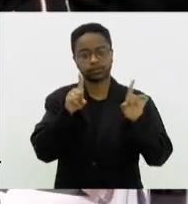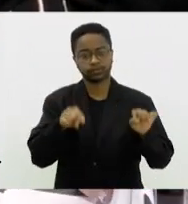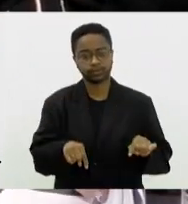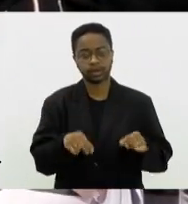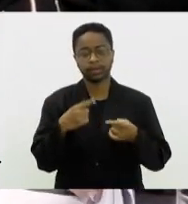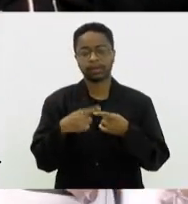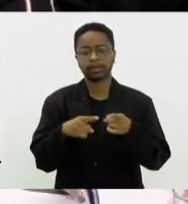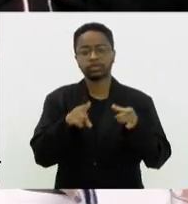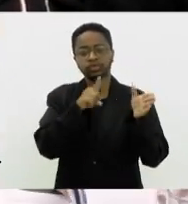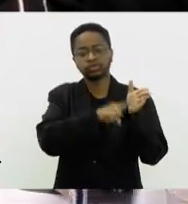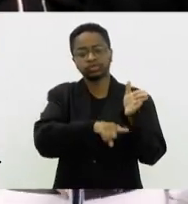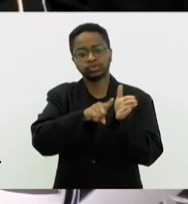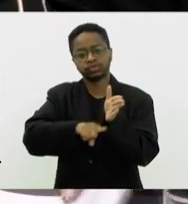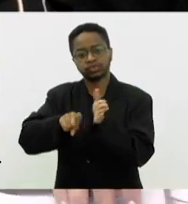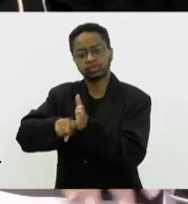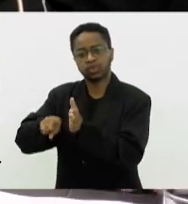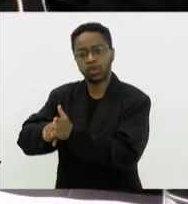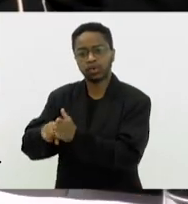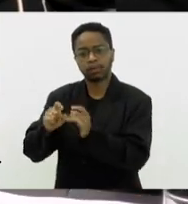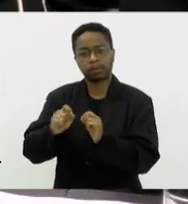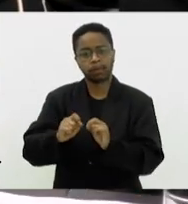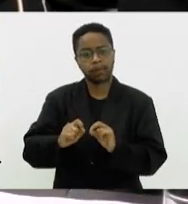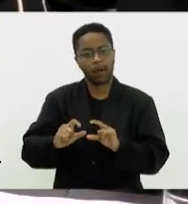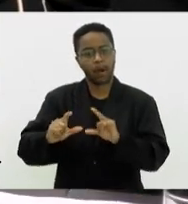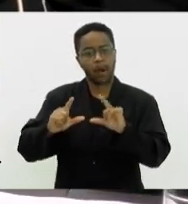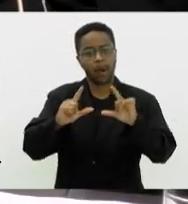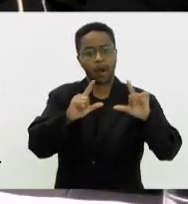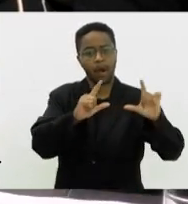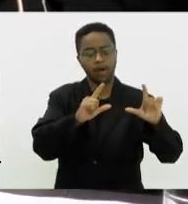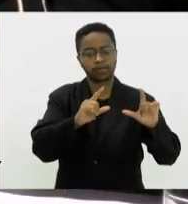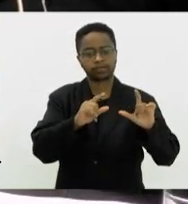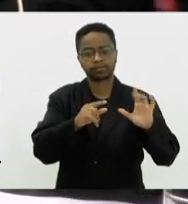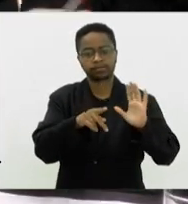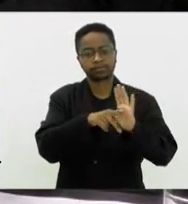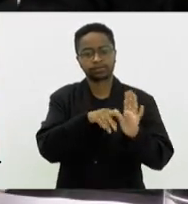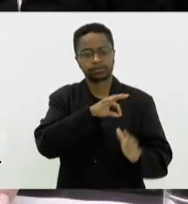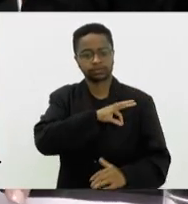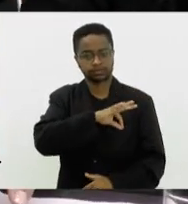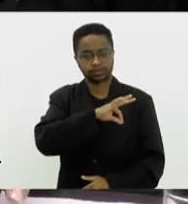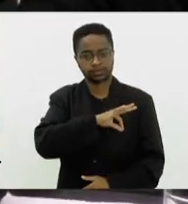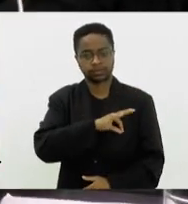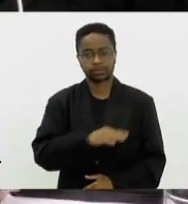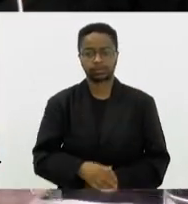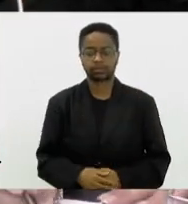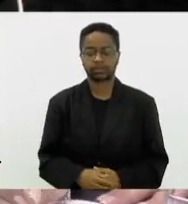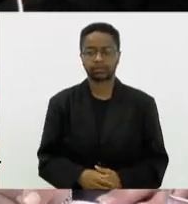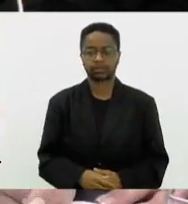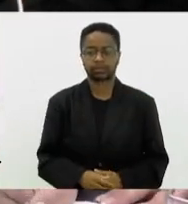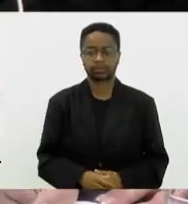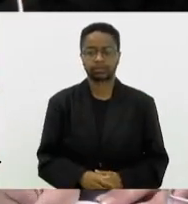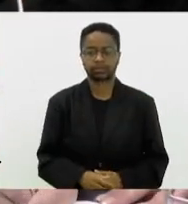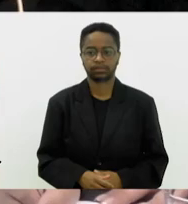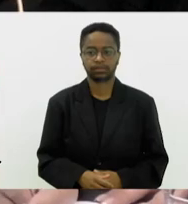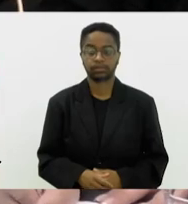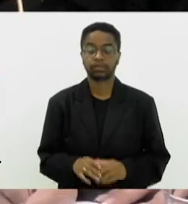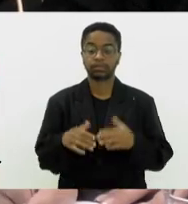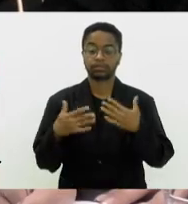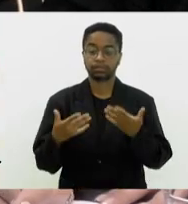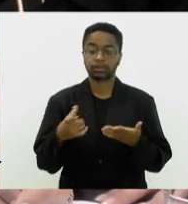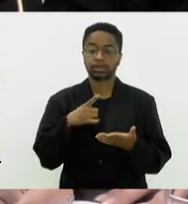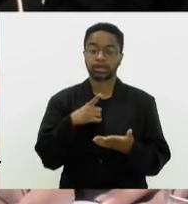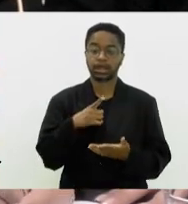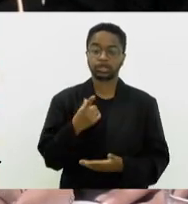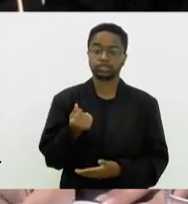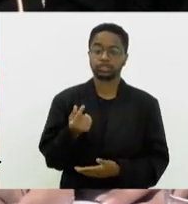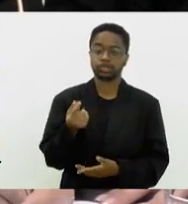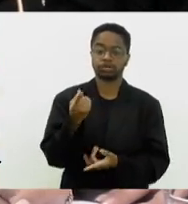vai descontando fatias cada vez mais vultuosas do salário dos aposentados e dos servidores. Então, quer dizer, obtém lucro